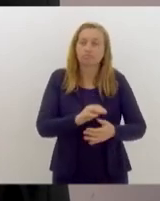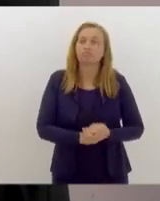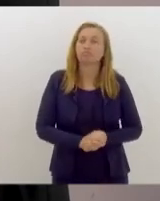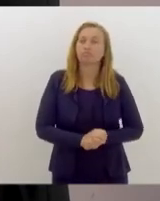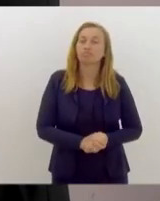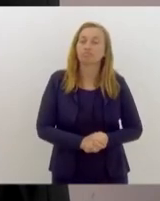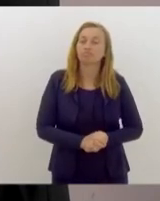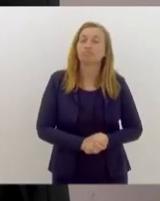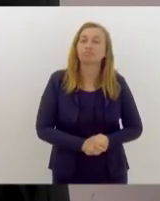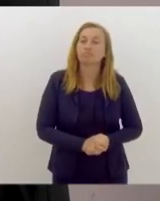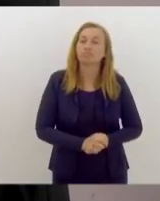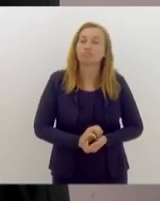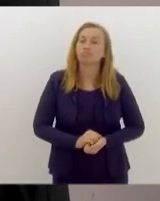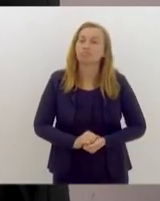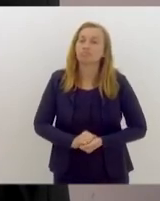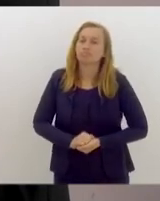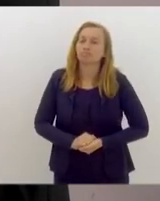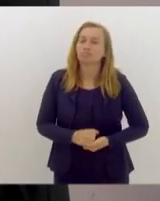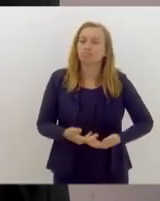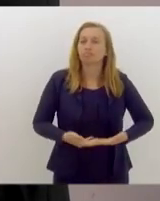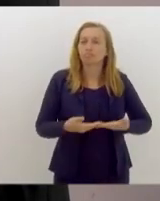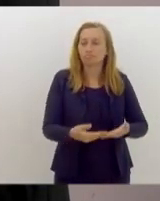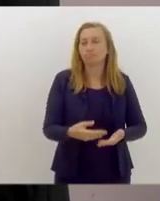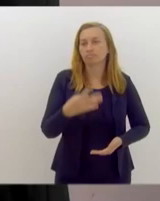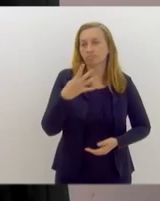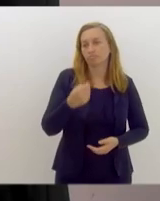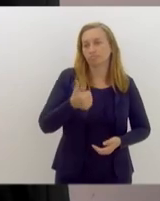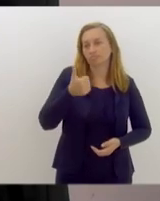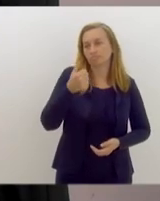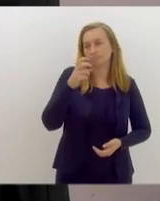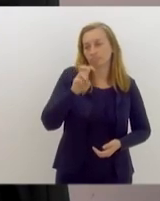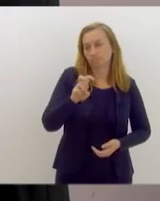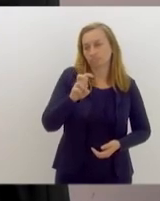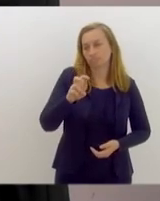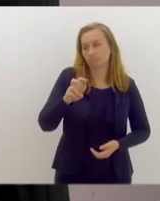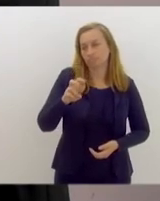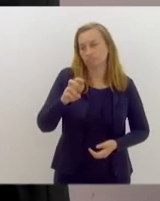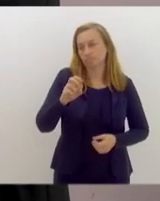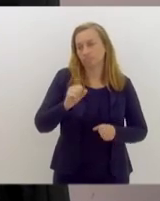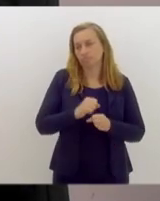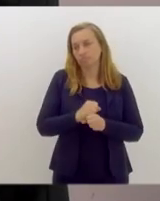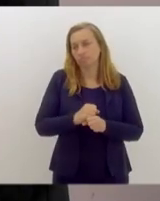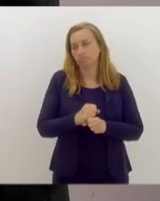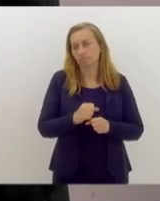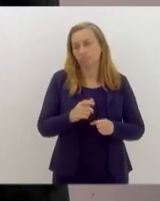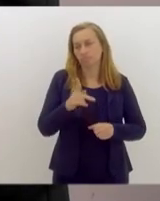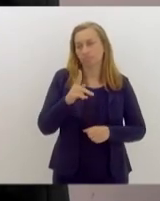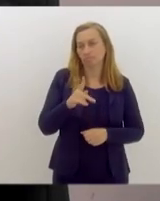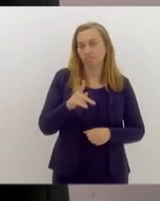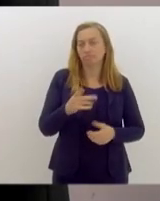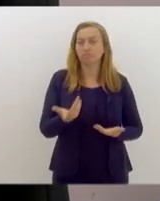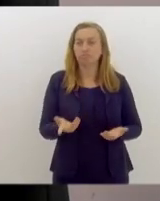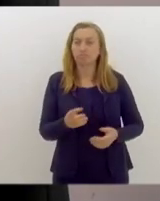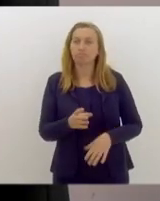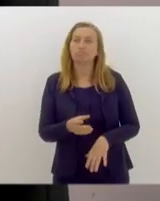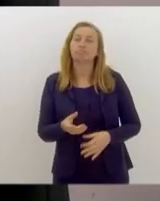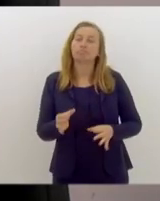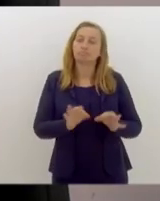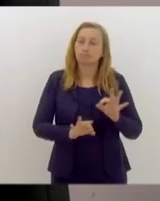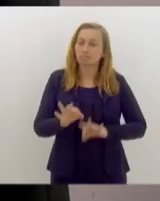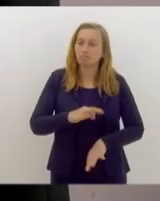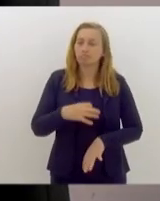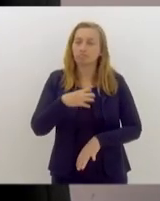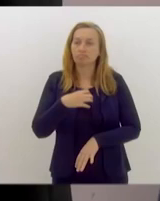universalização da oferta de 4, 5 anos, o pré-escolar, até 2016. Isso tinha sentido no Plano Nacional, que é de